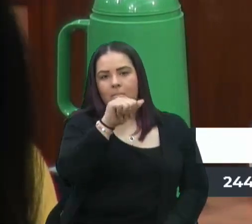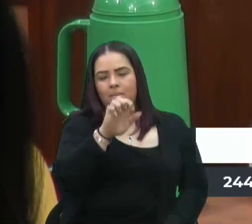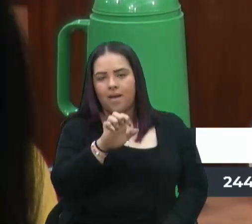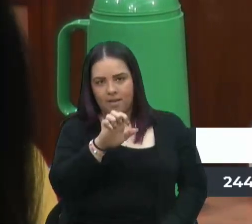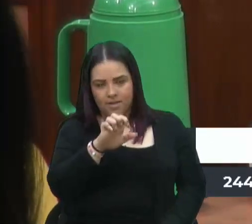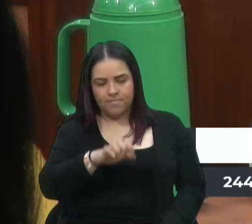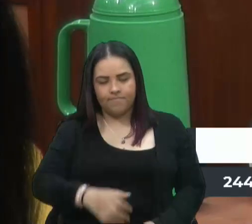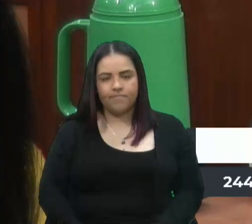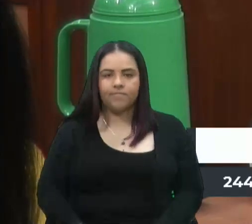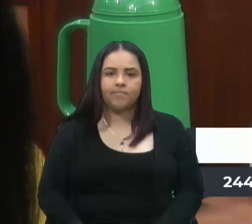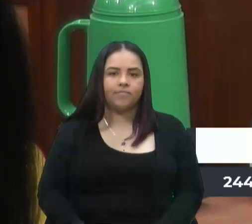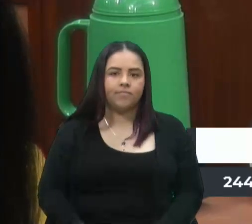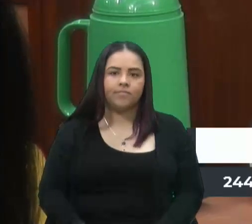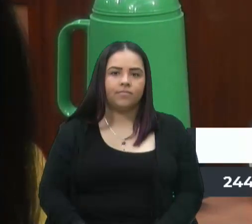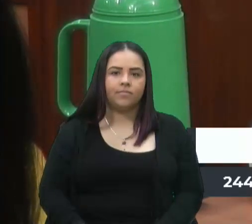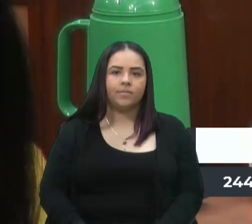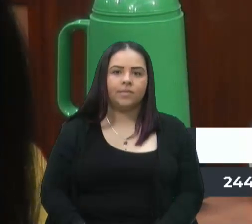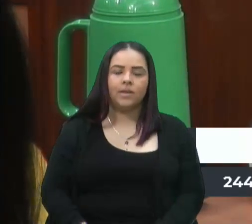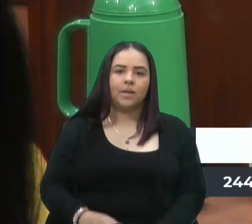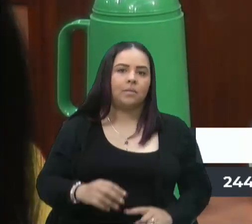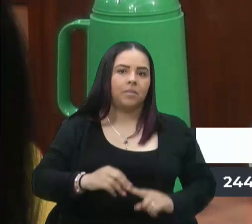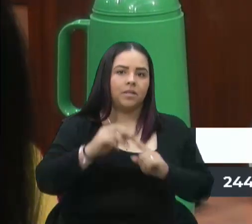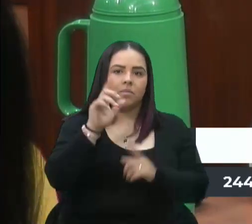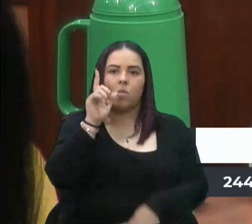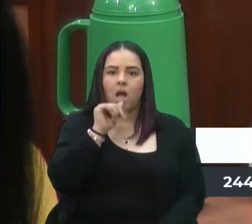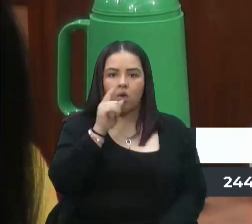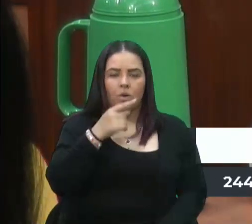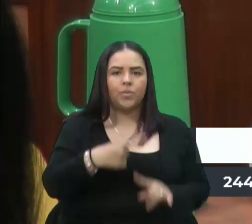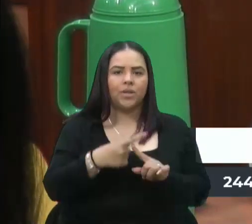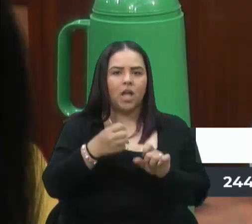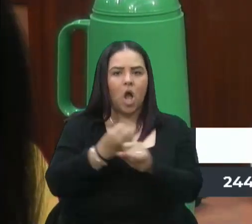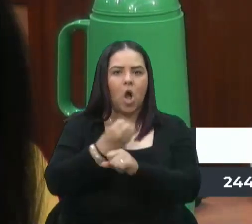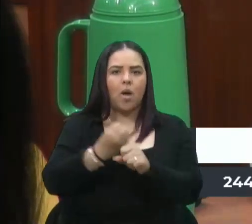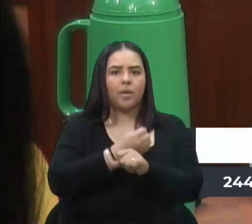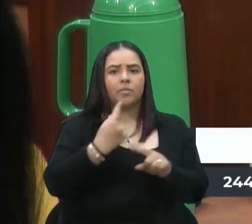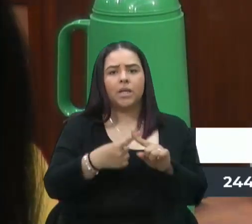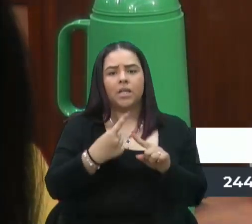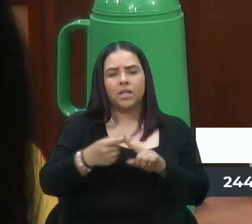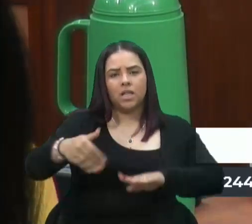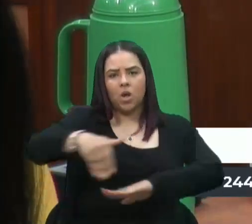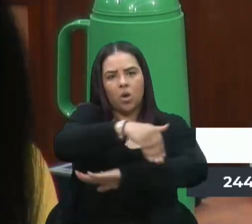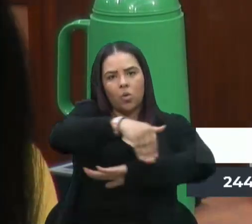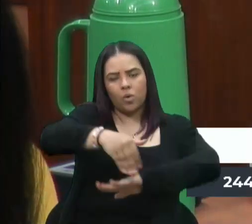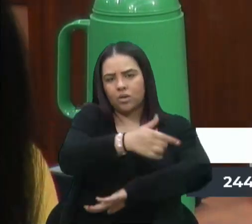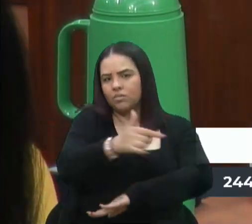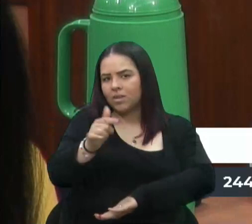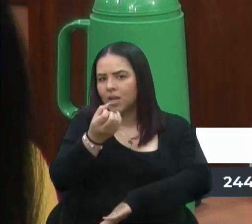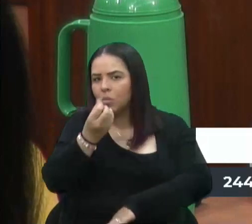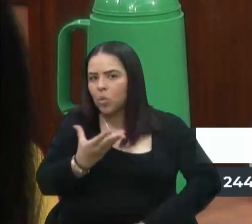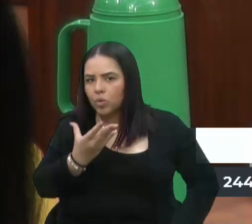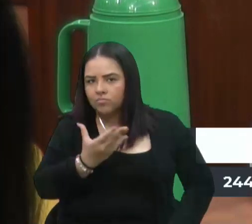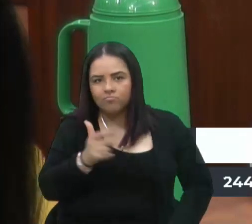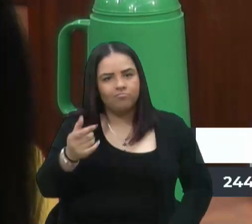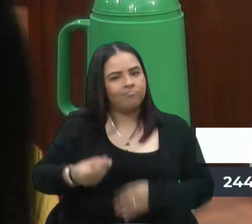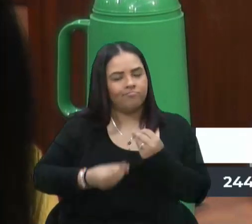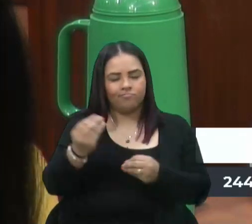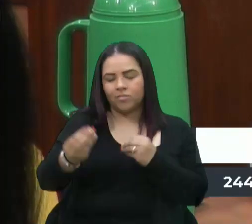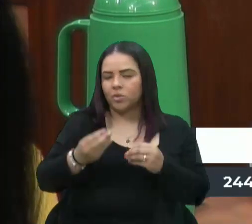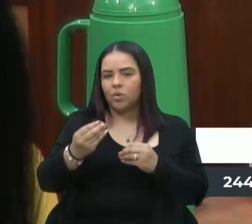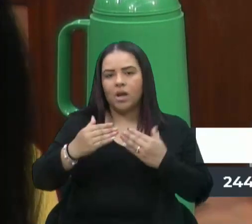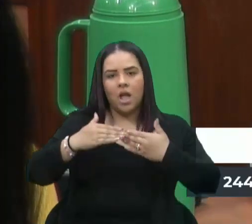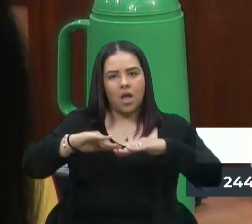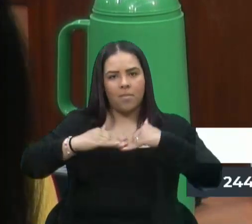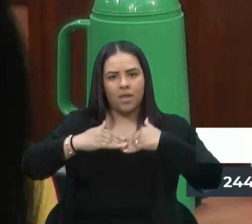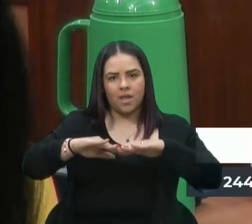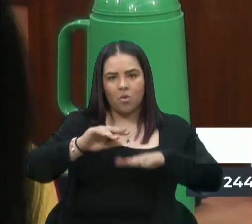Especificamente, a água. Por que obras? Porque se a estrada não está boa, não tem nem como o caminhão